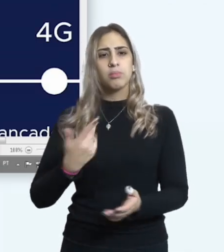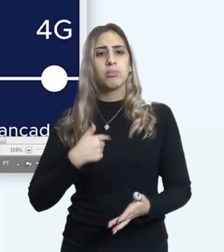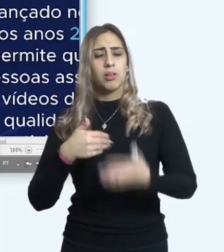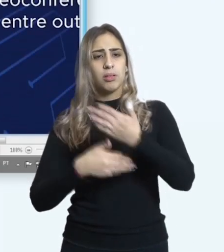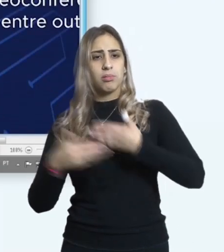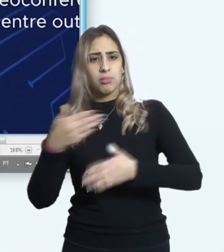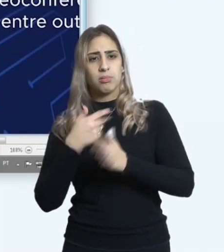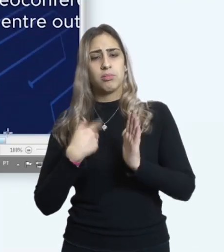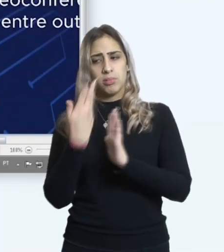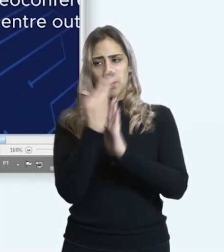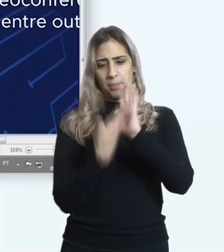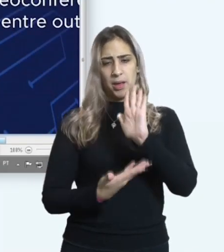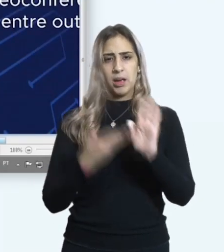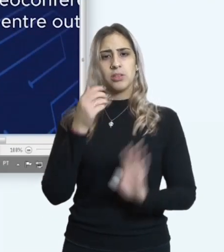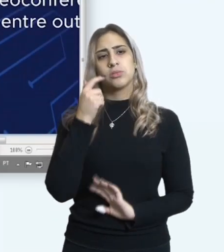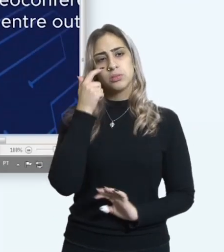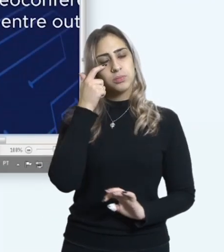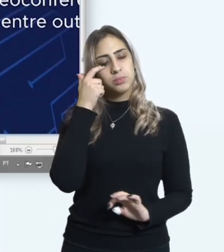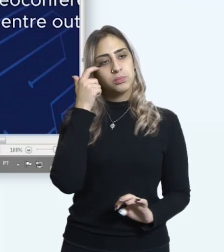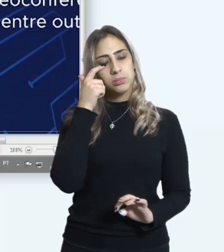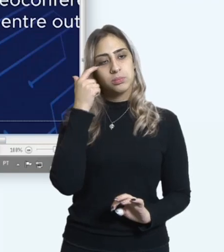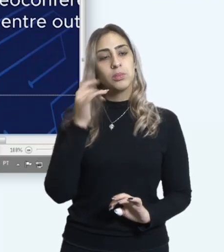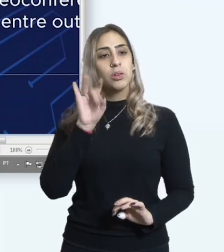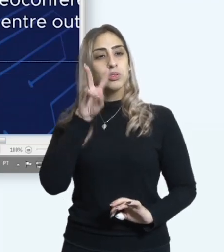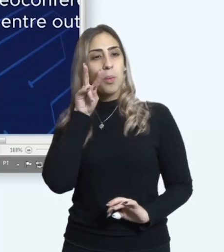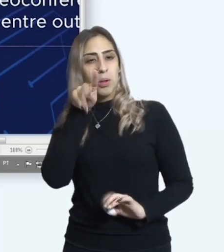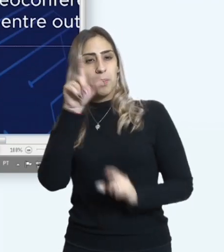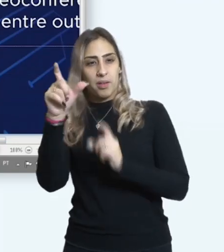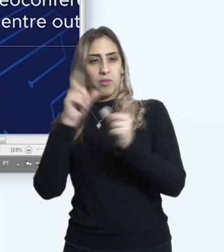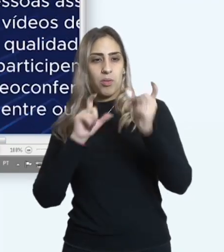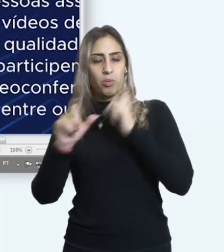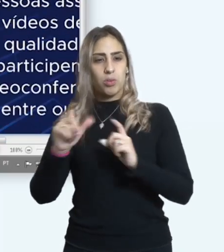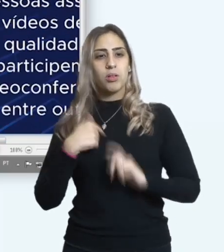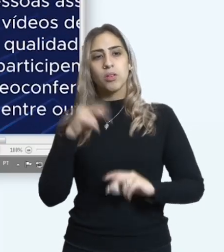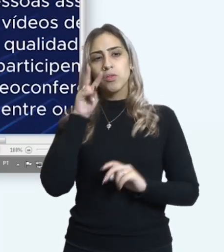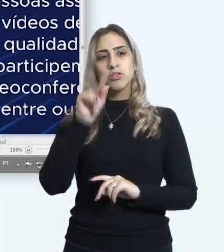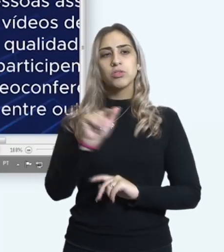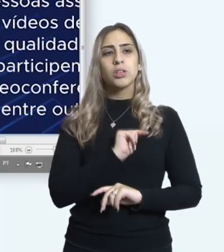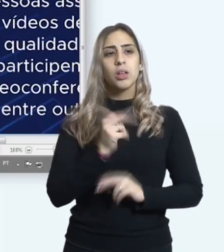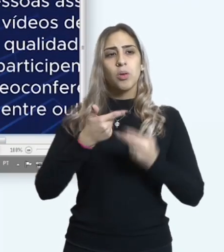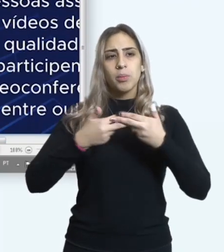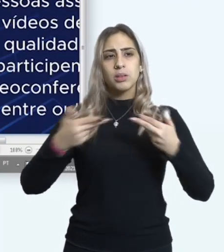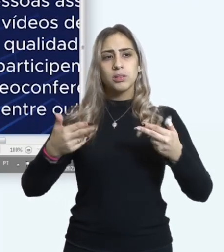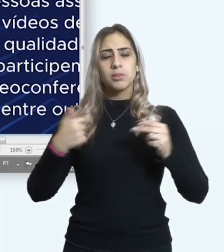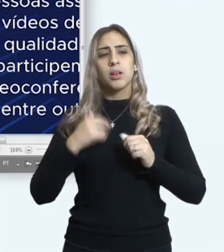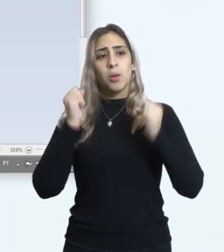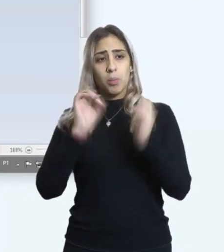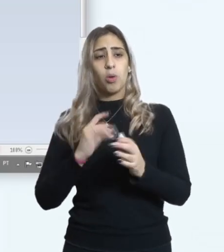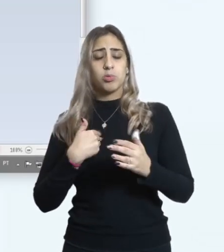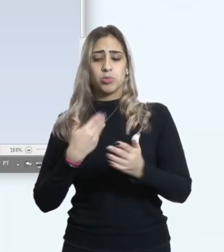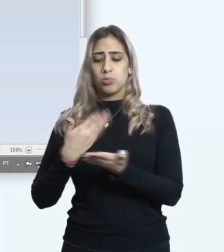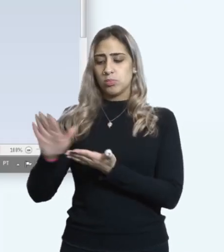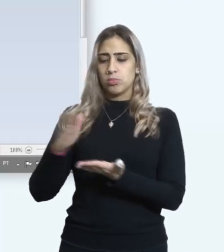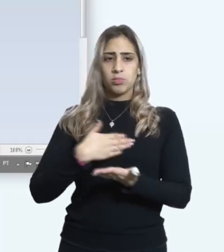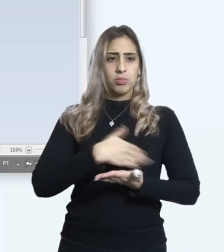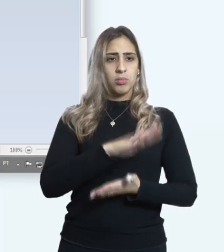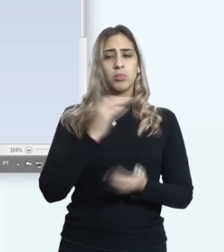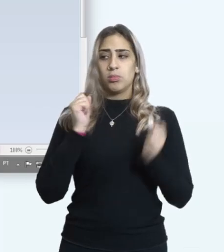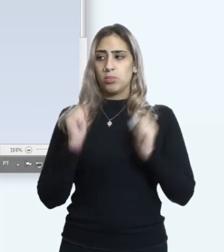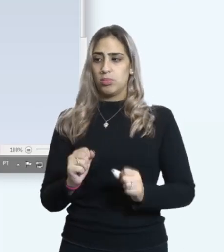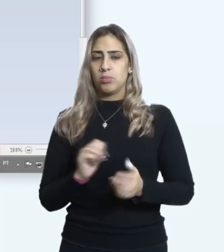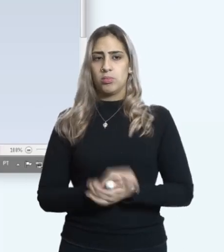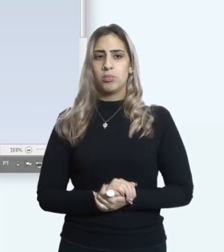fica a seu critério. Só de olhar para essa figura, eu vejo que tem umas bordas que eu posso eliminar. Então, eu vou fazer